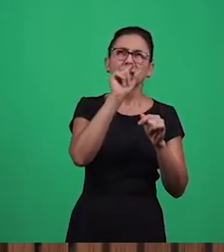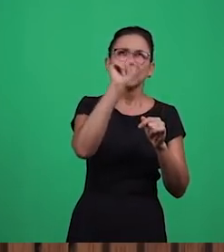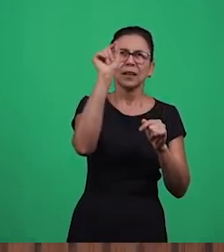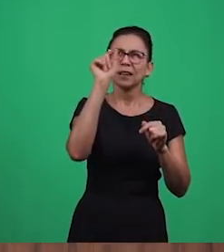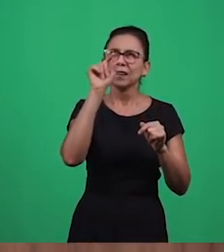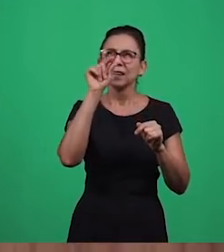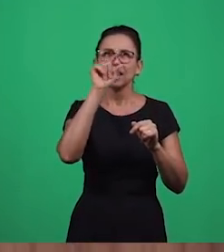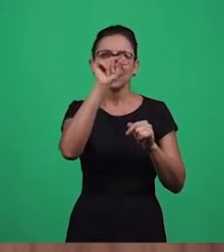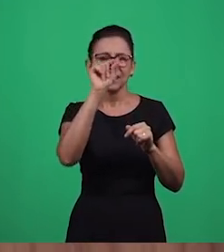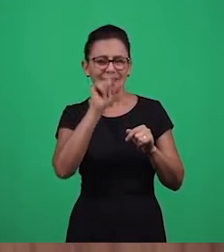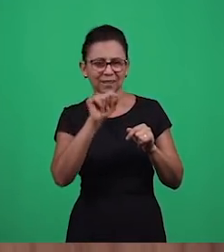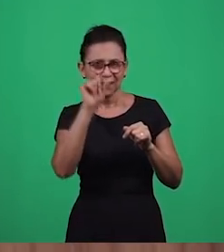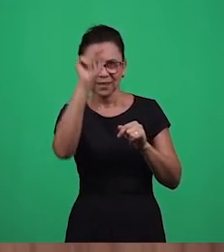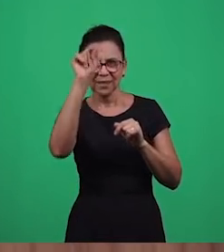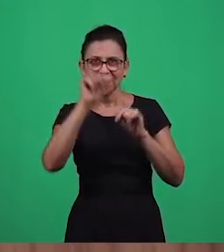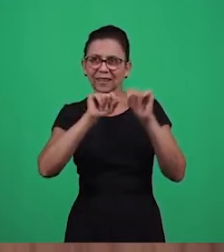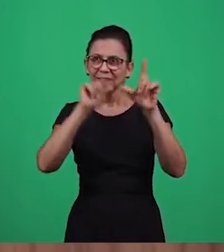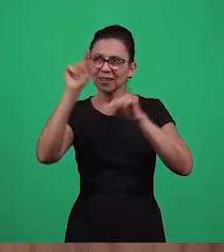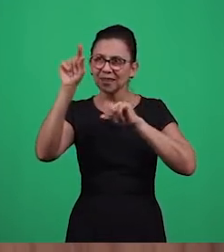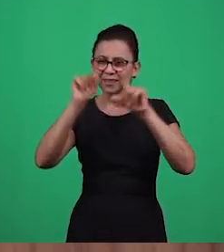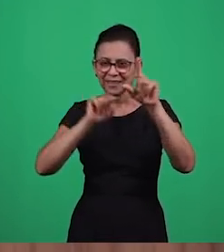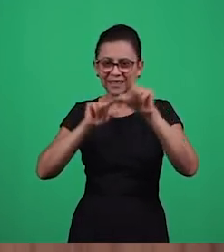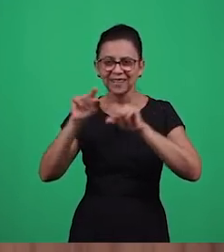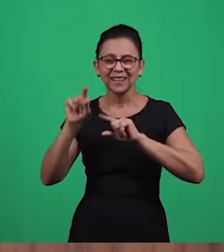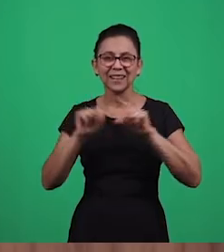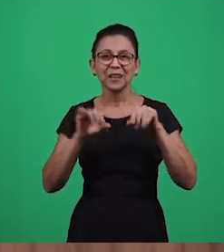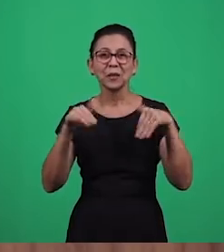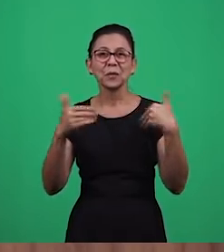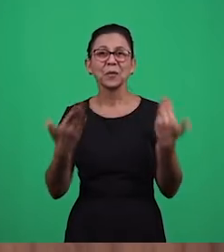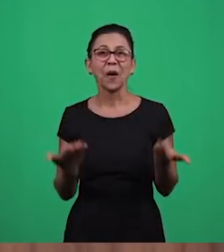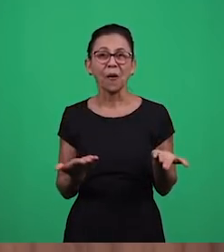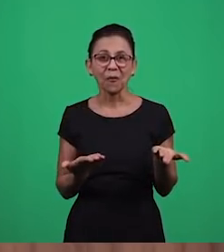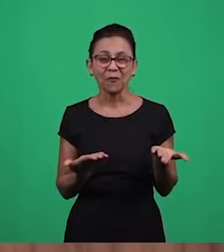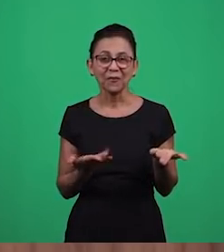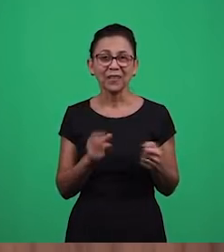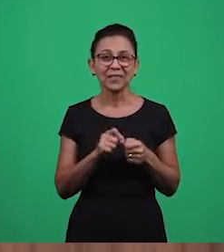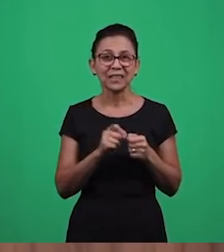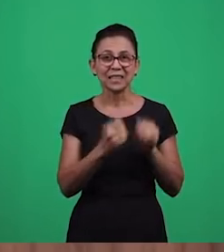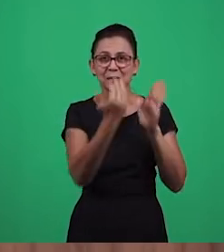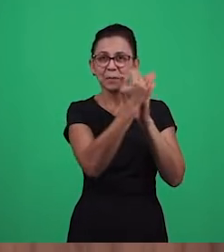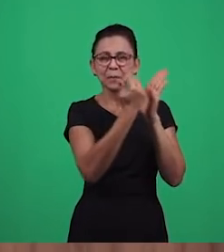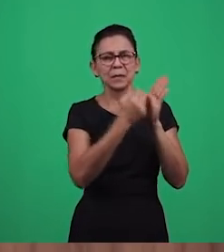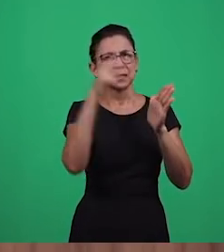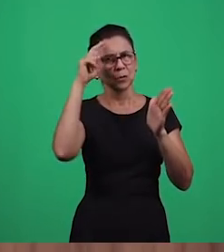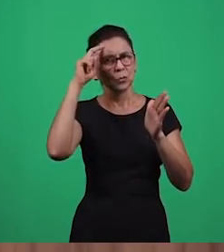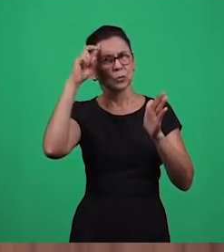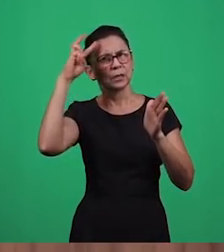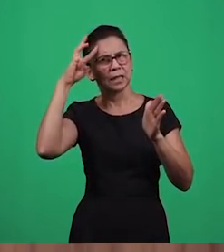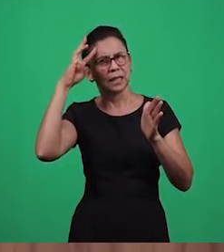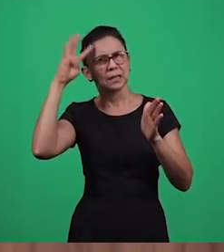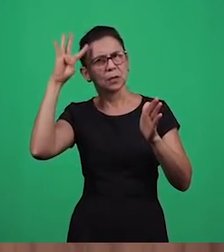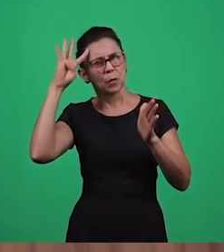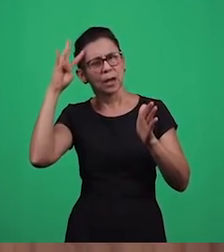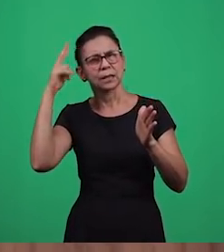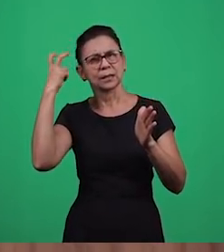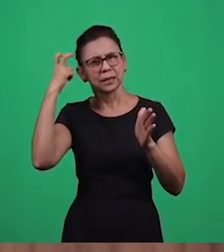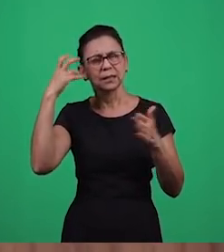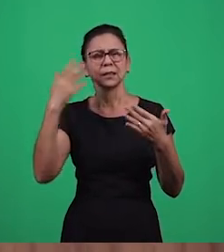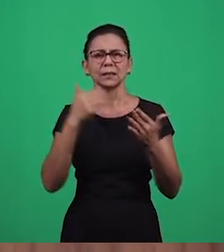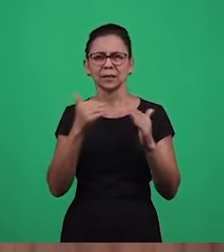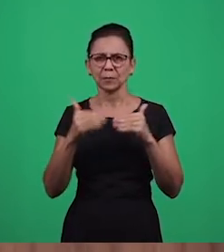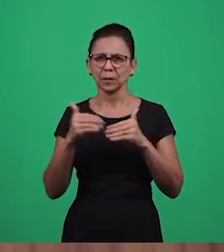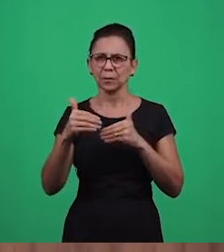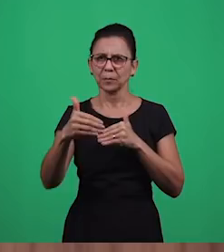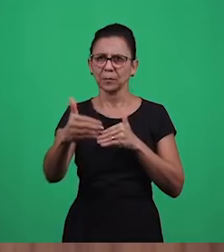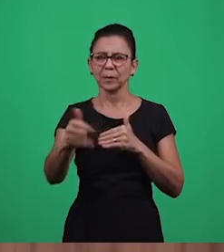suas atividades da semana. E aí nós vamos priorizar nessas rotinas, né? Os espaços